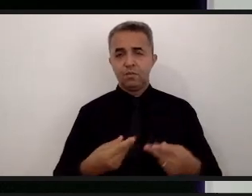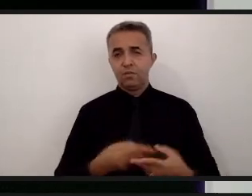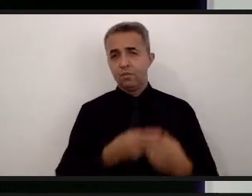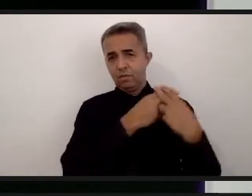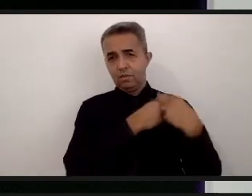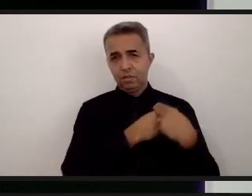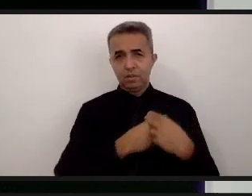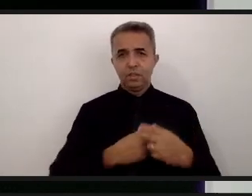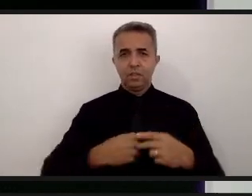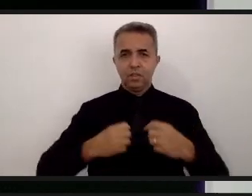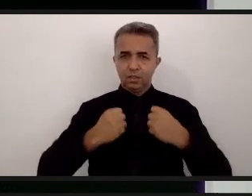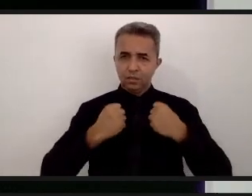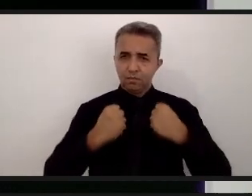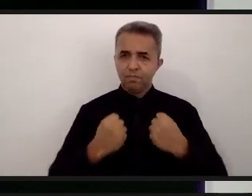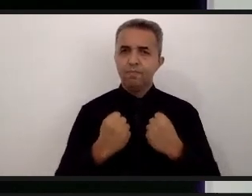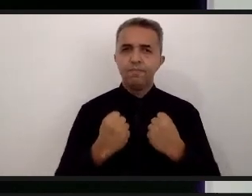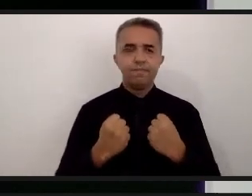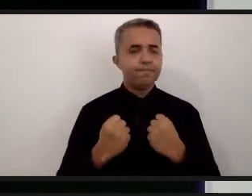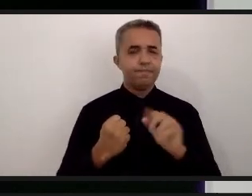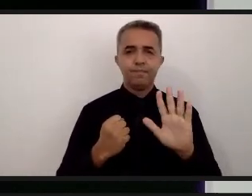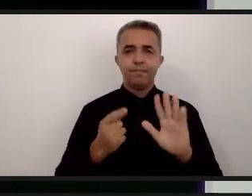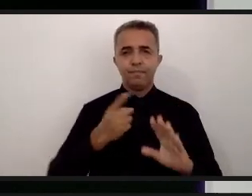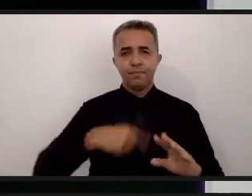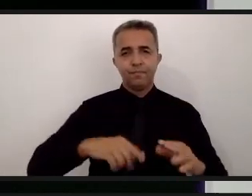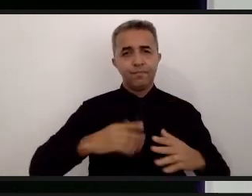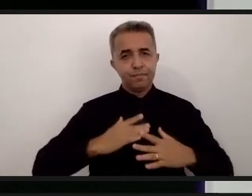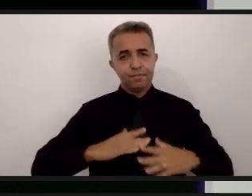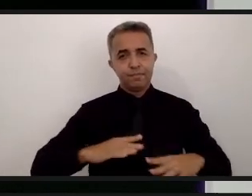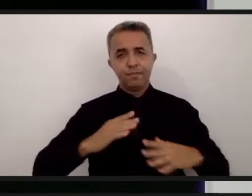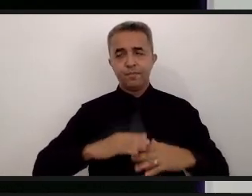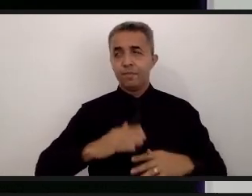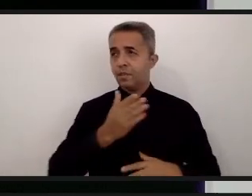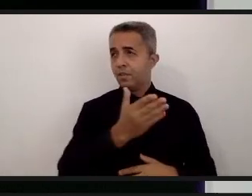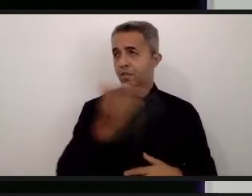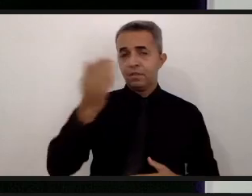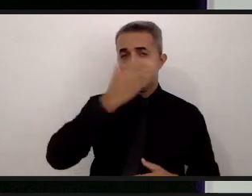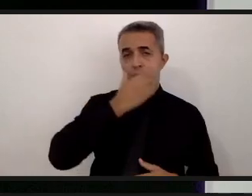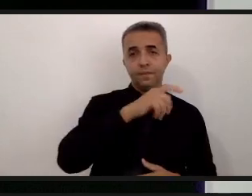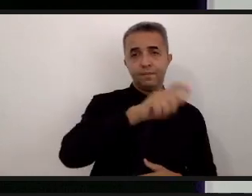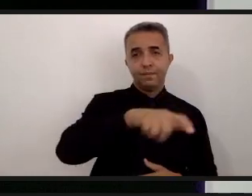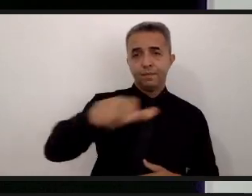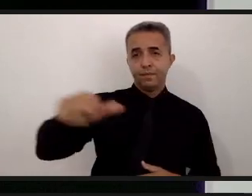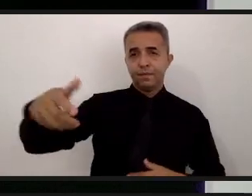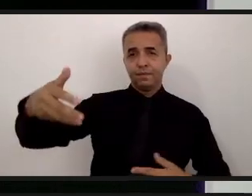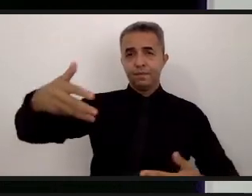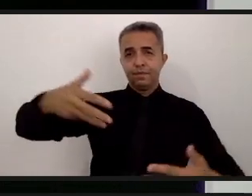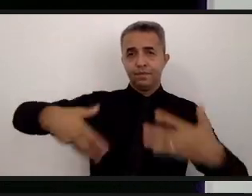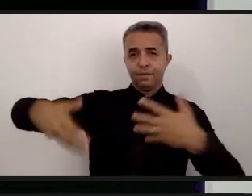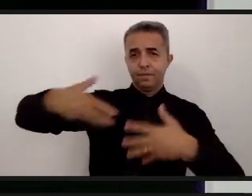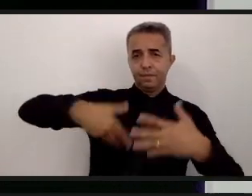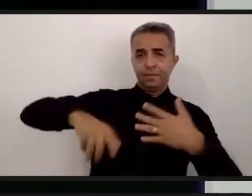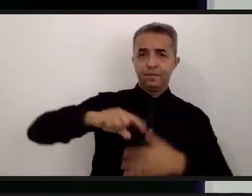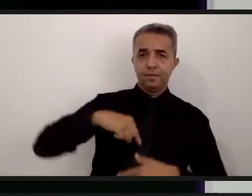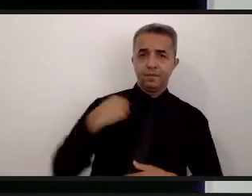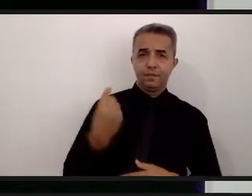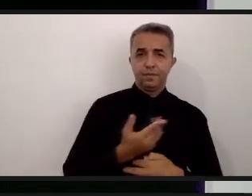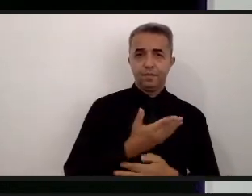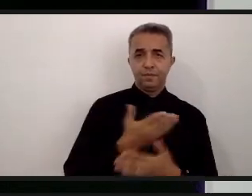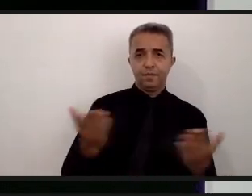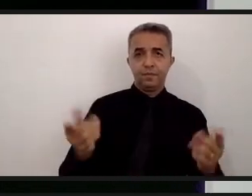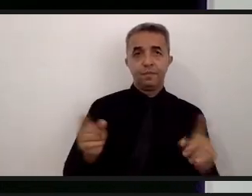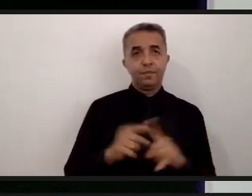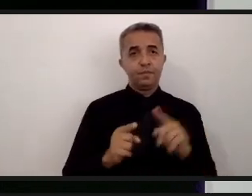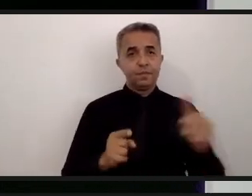no Senhor e permitir ser cuidadas por esses homens que estão aqui nesse plenário acompanhando nós e para os nossos homens que estão em